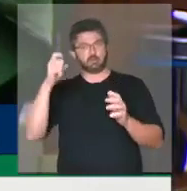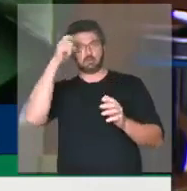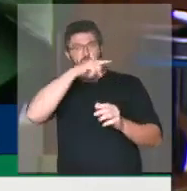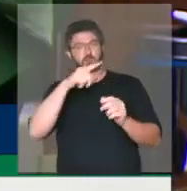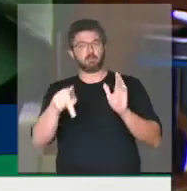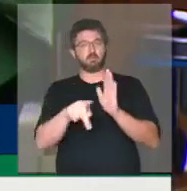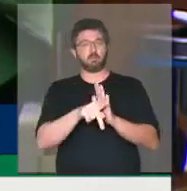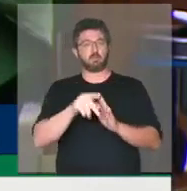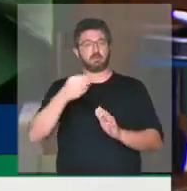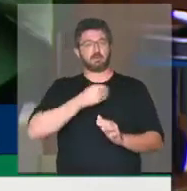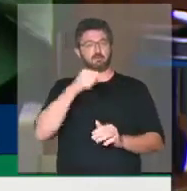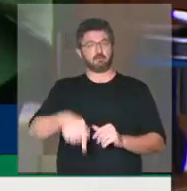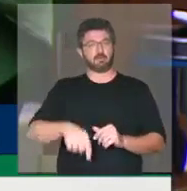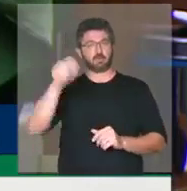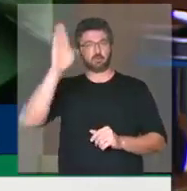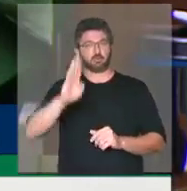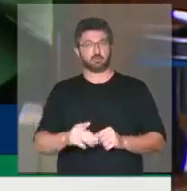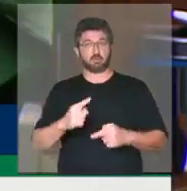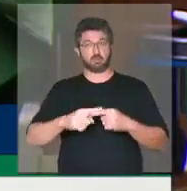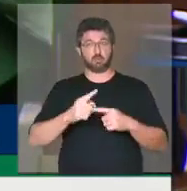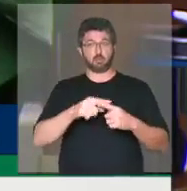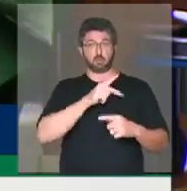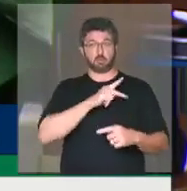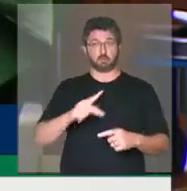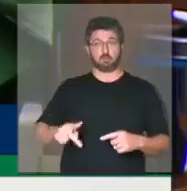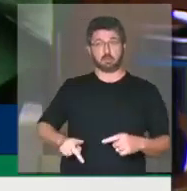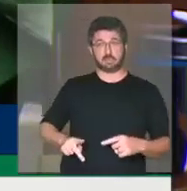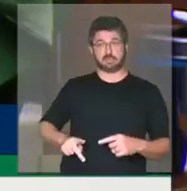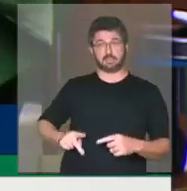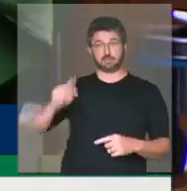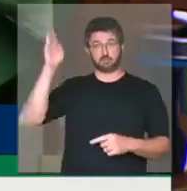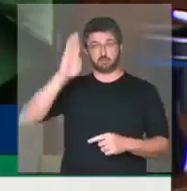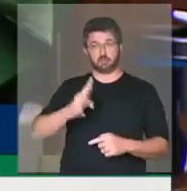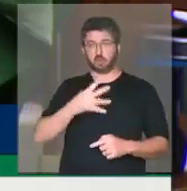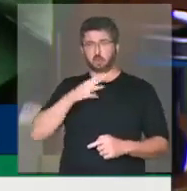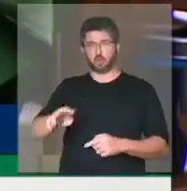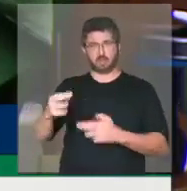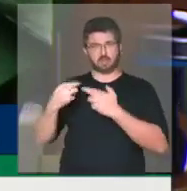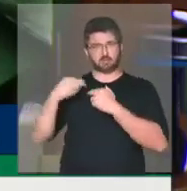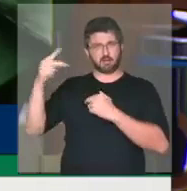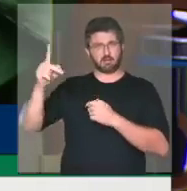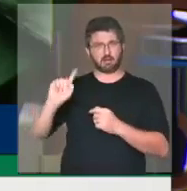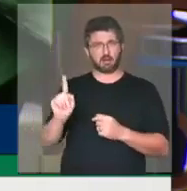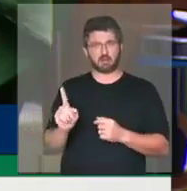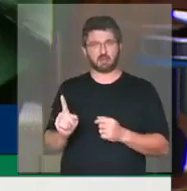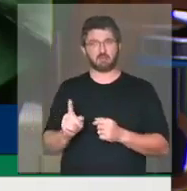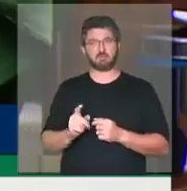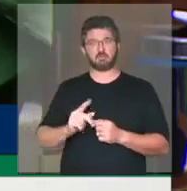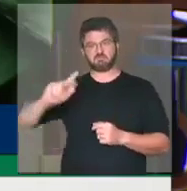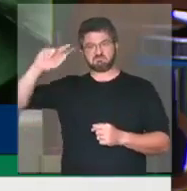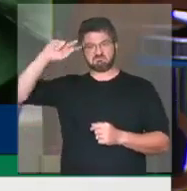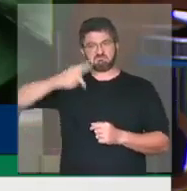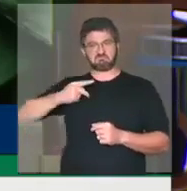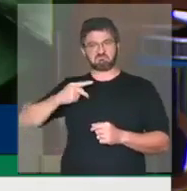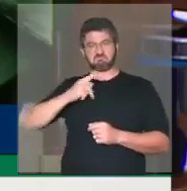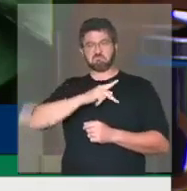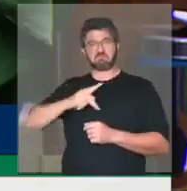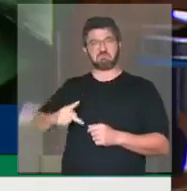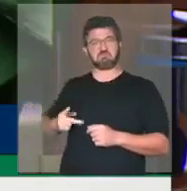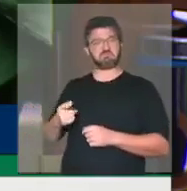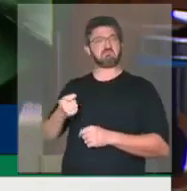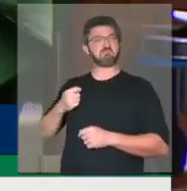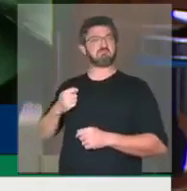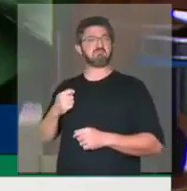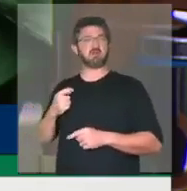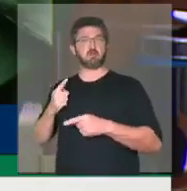vida brasileira, que um presidente da República, desconhecendo a sua tarefa, amesquinha essa presidência